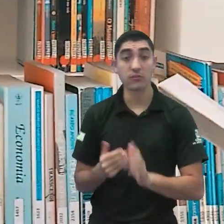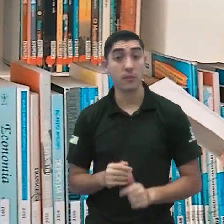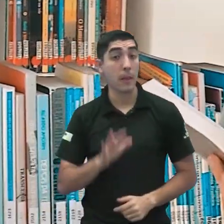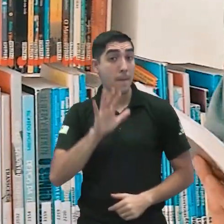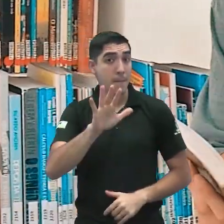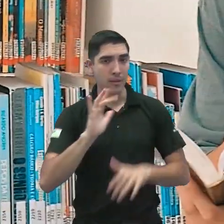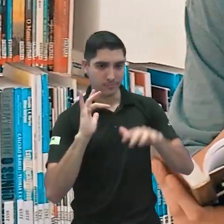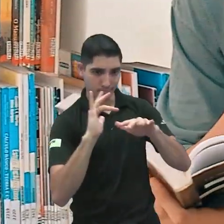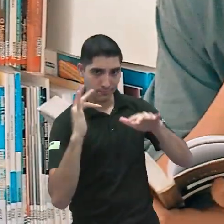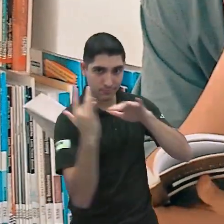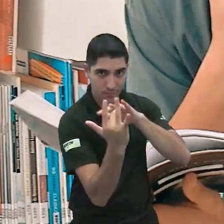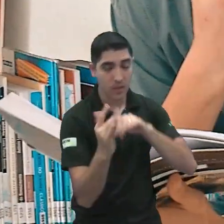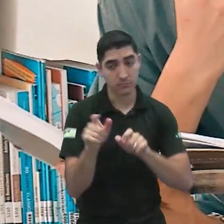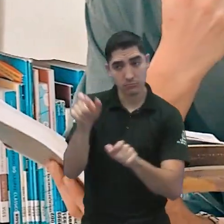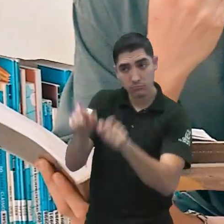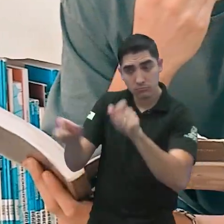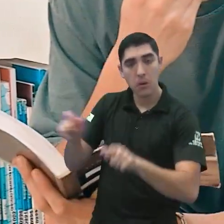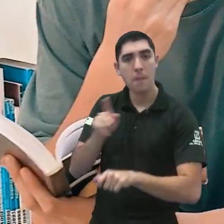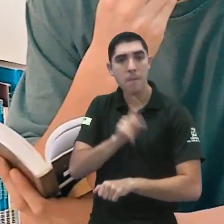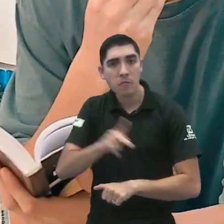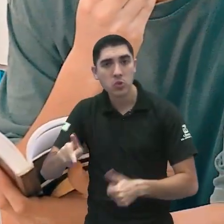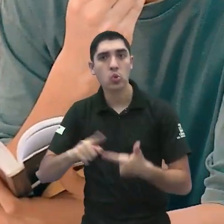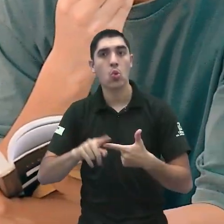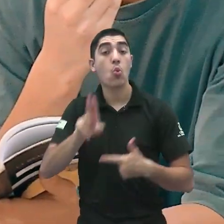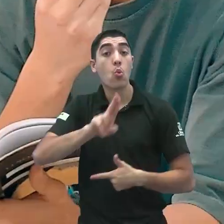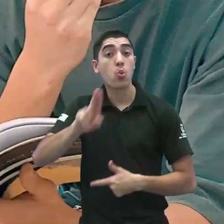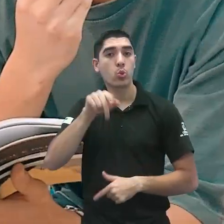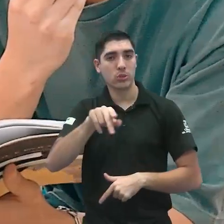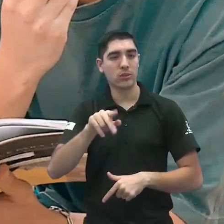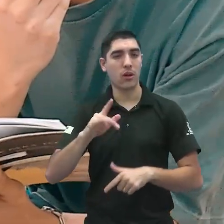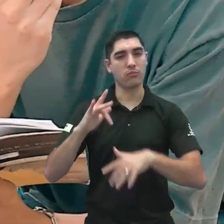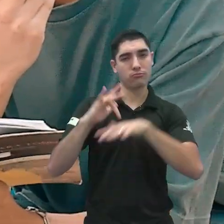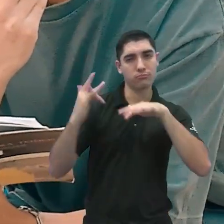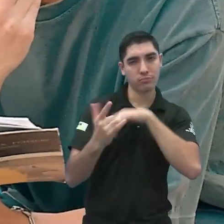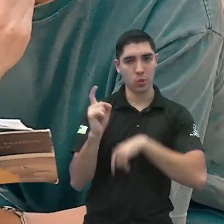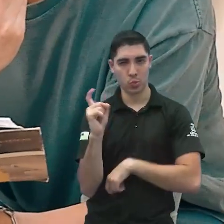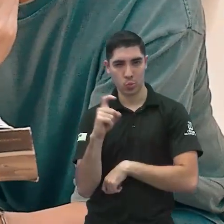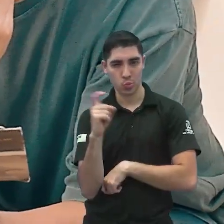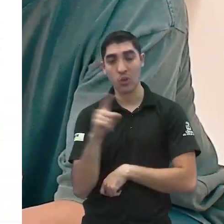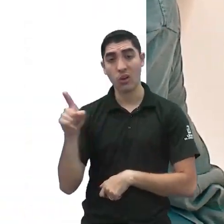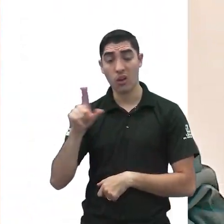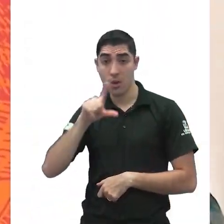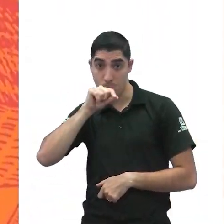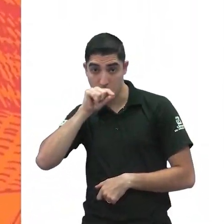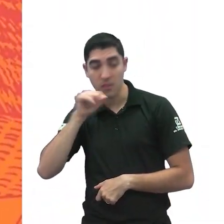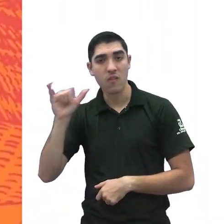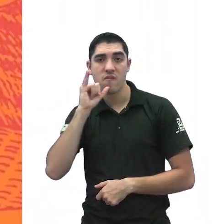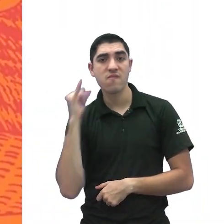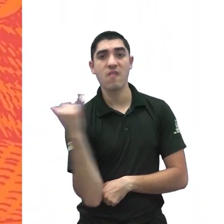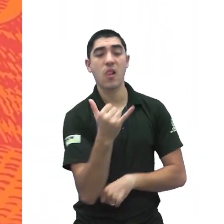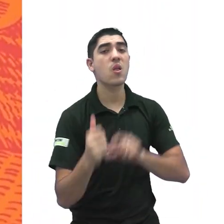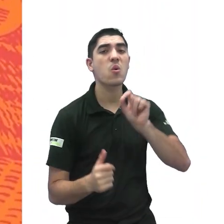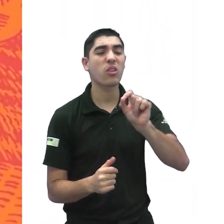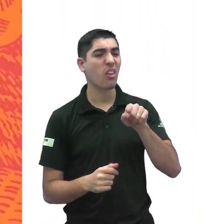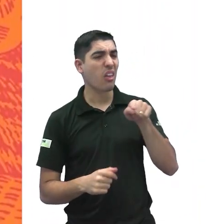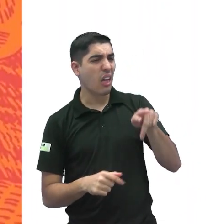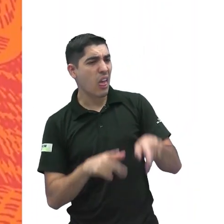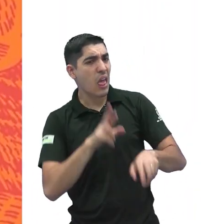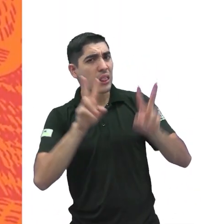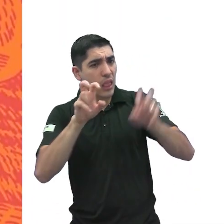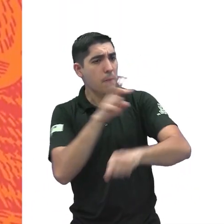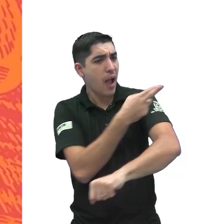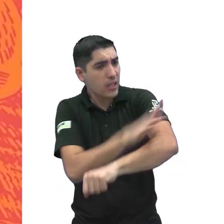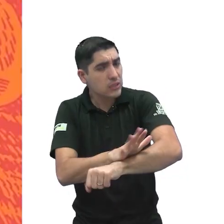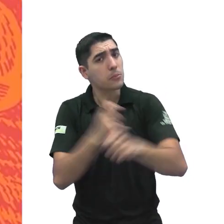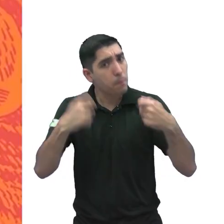redes sociais, professores e usuários do Twitter lamentaram que um país que sofre com o racismo não discuta o assunto nas